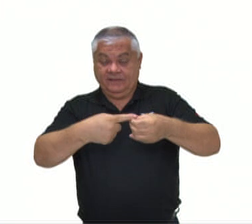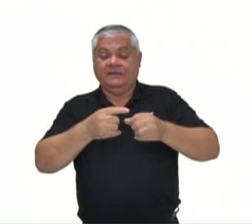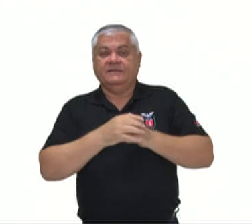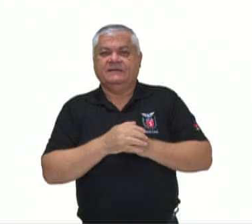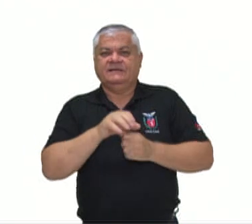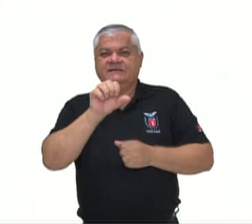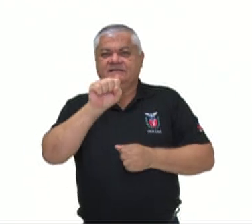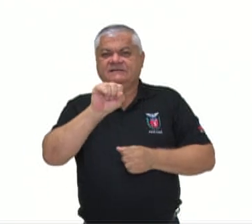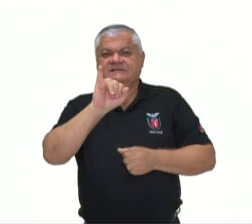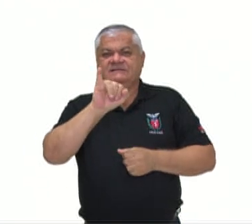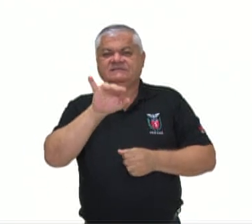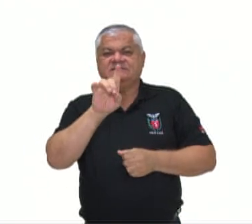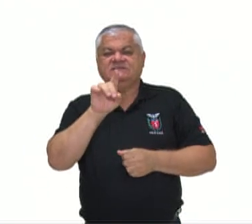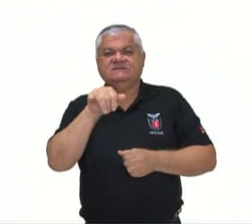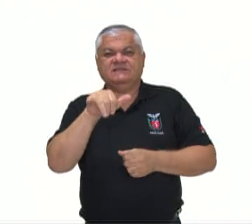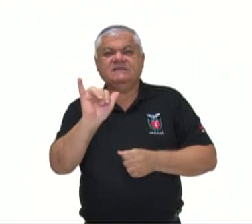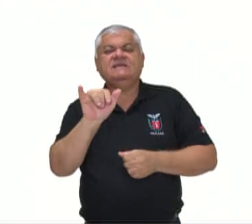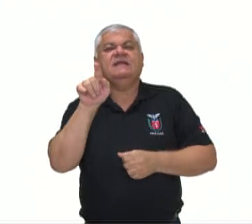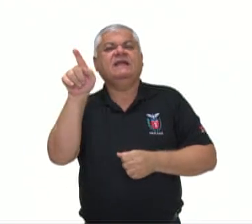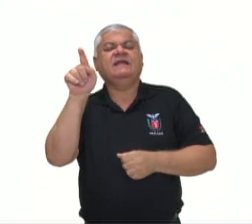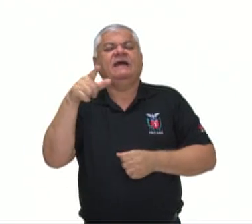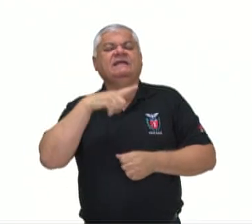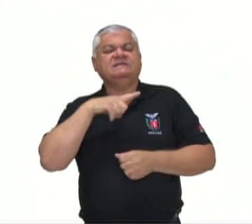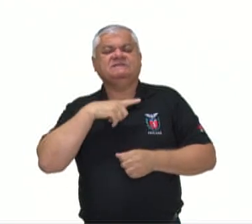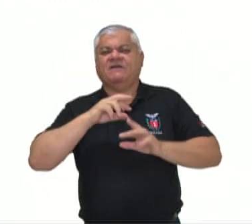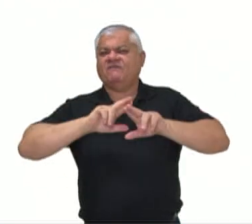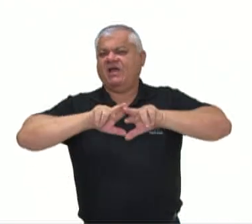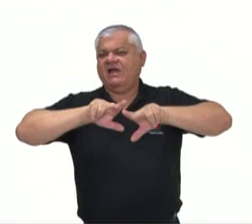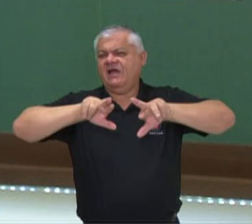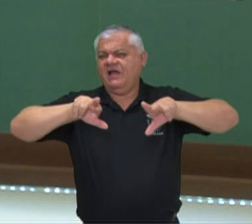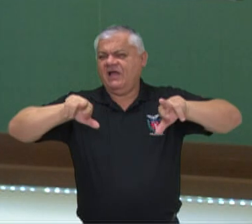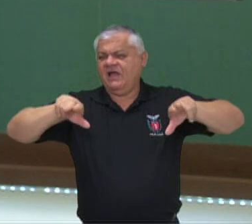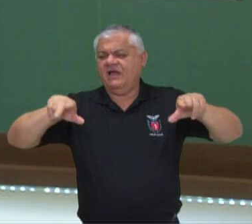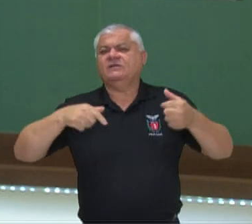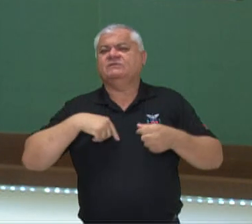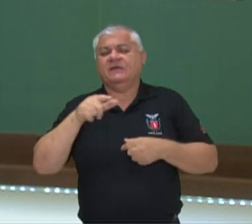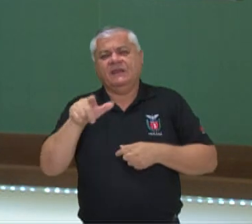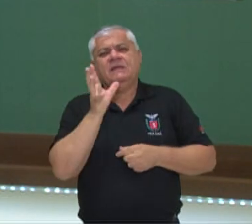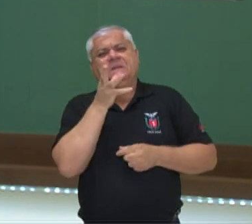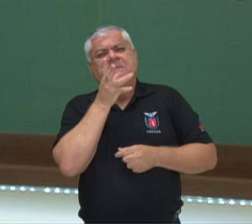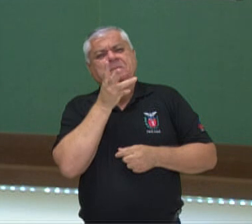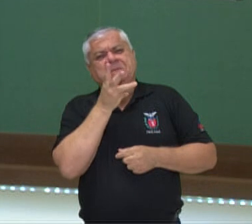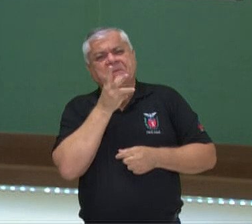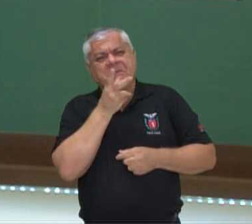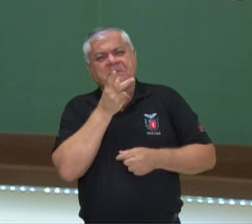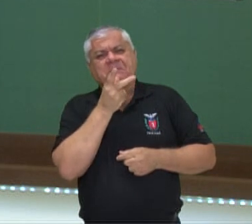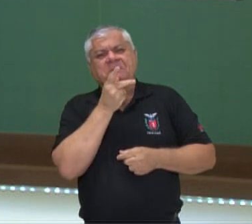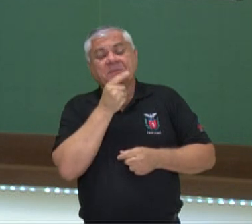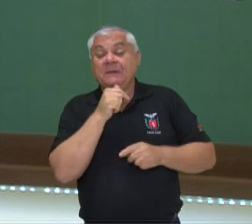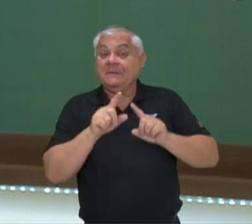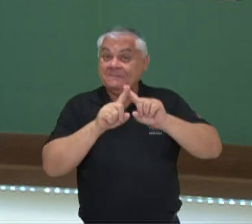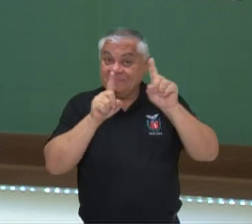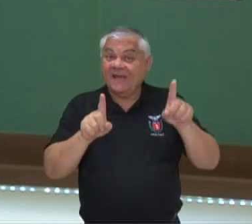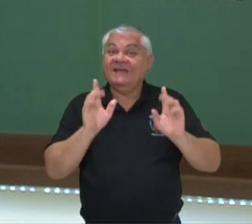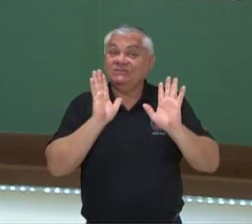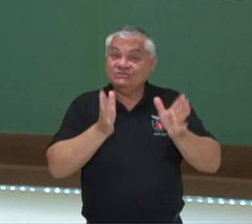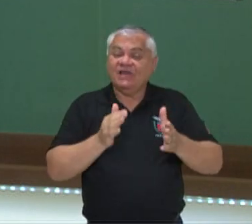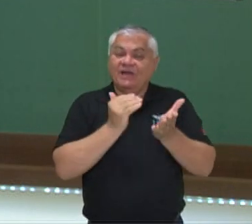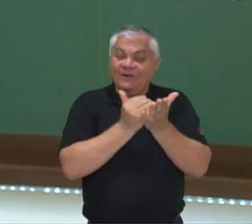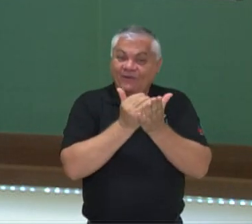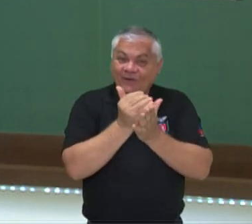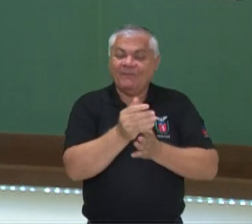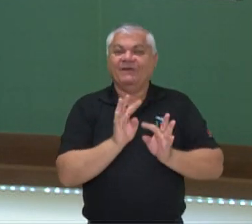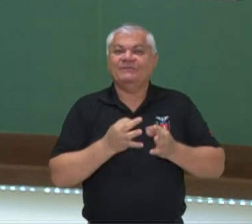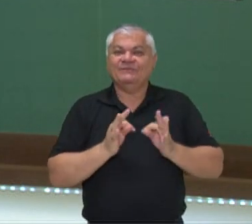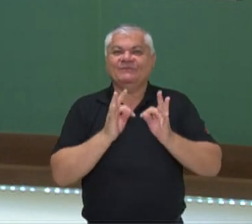os portais da internet, sites de notícia, era uma velocidade um pouco lenta de dados, que acaba rolando isso, e você tinha